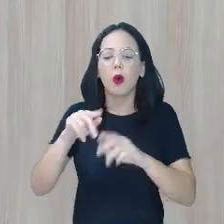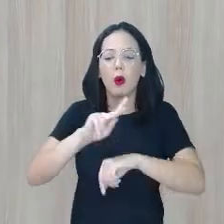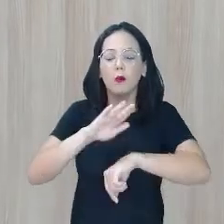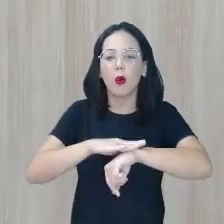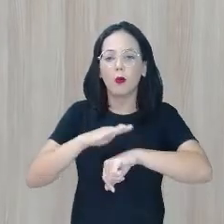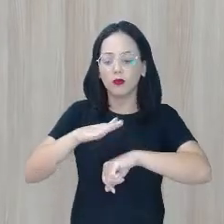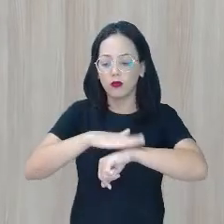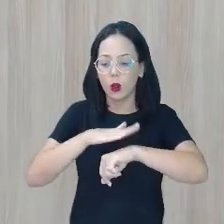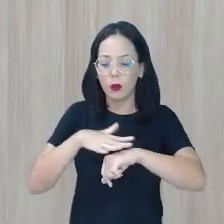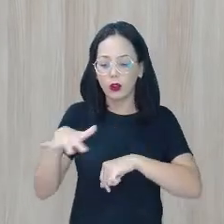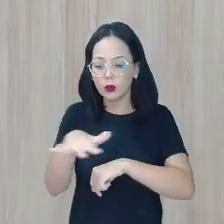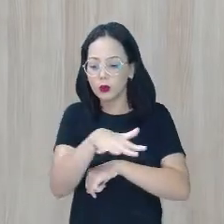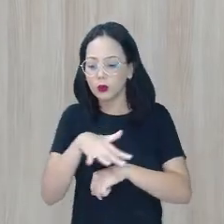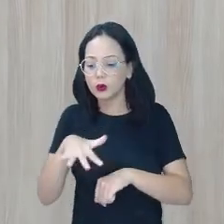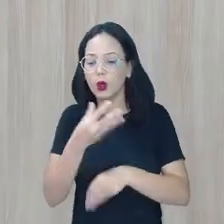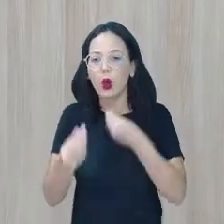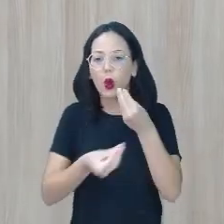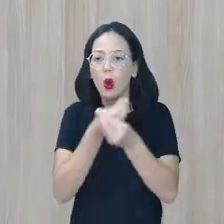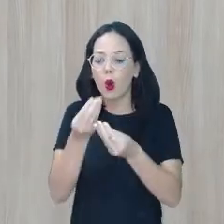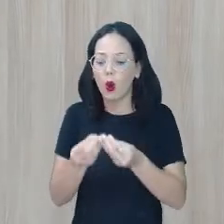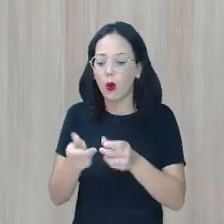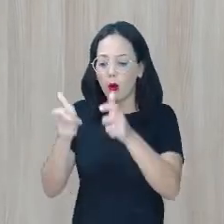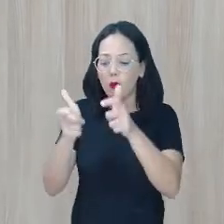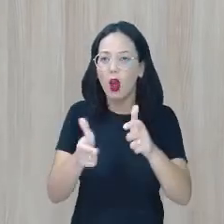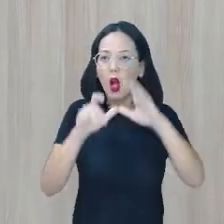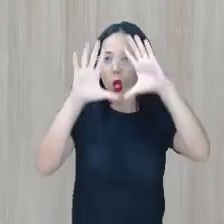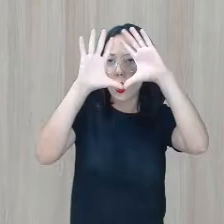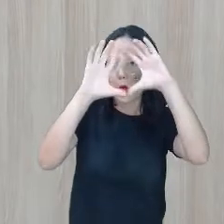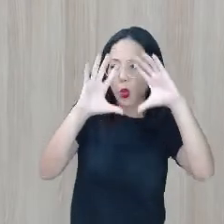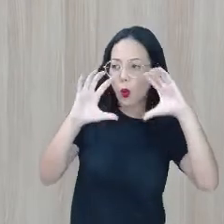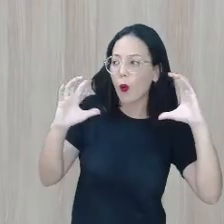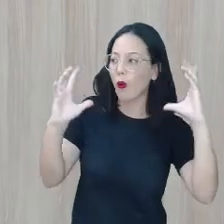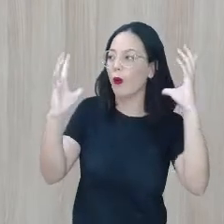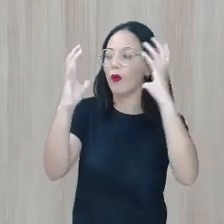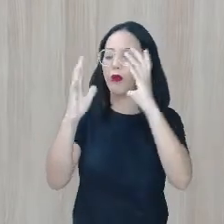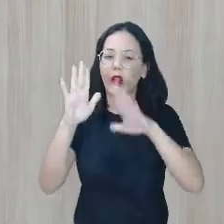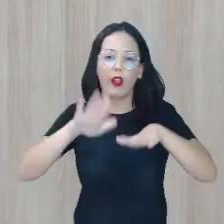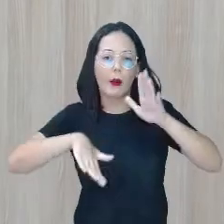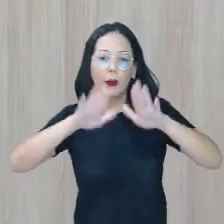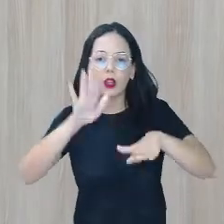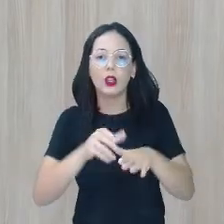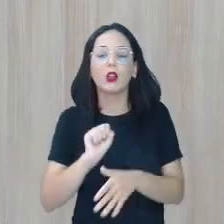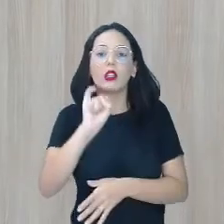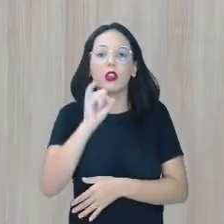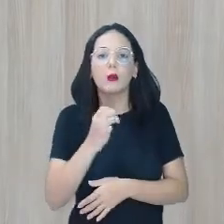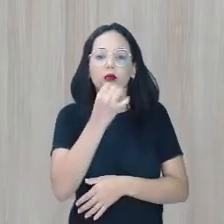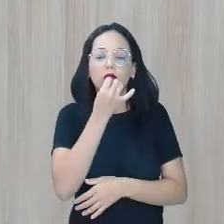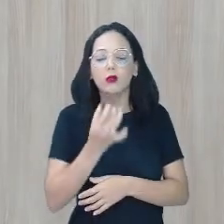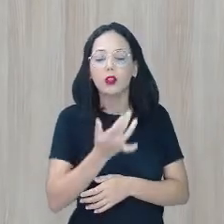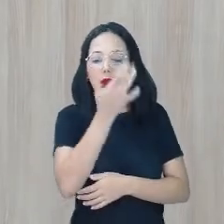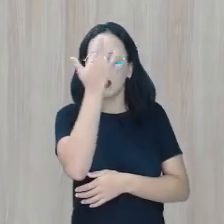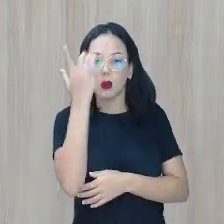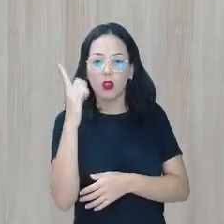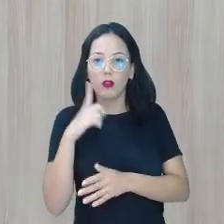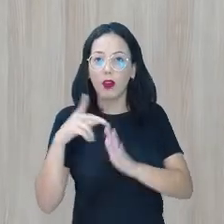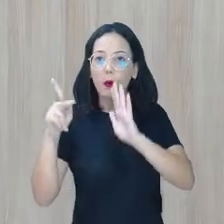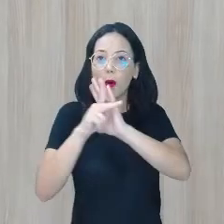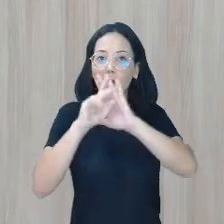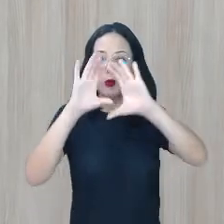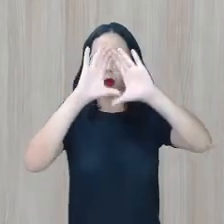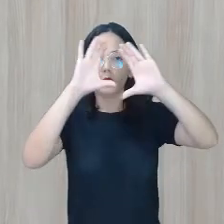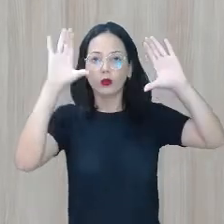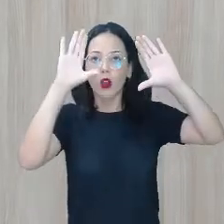como está assim a posição das nuvens, tudo. Se um determinado indivíduo estiver lá no